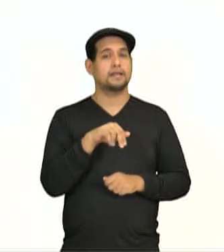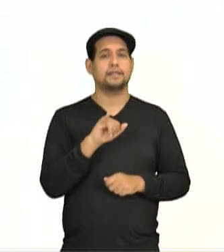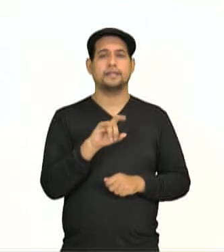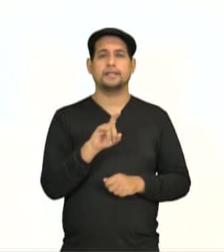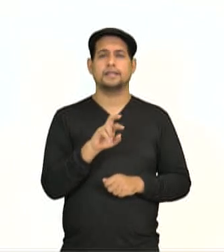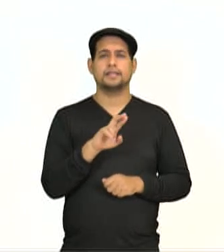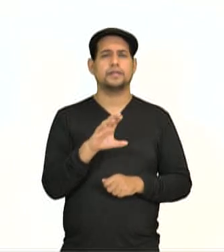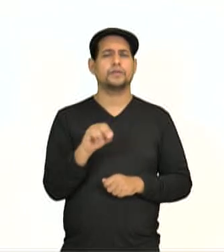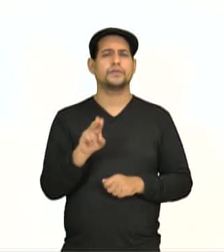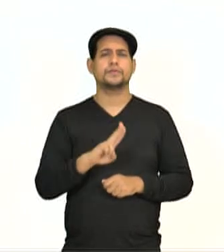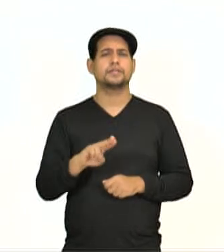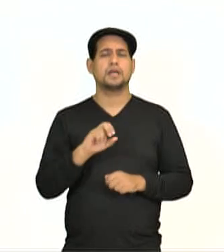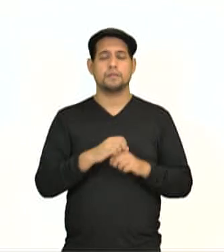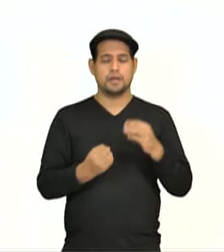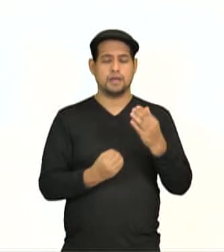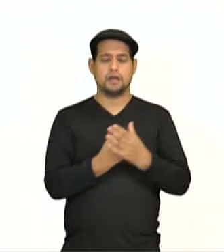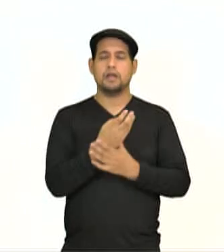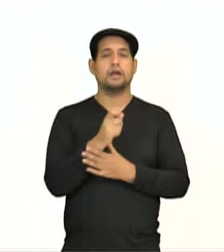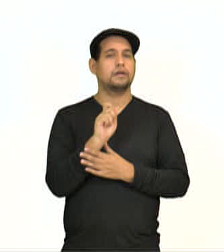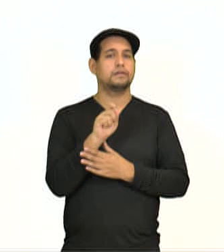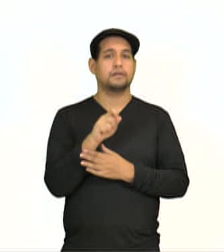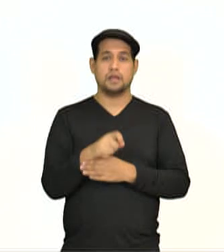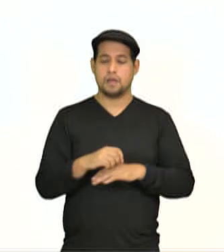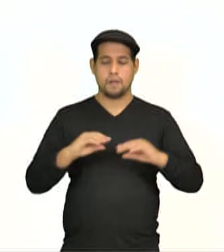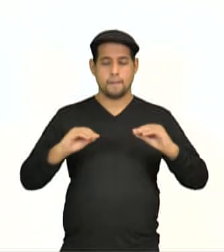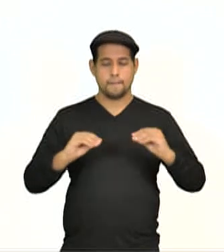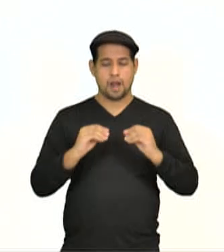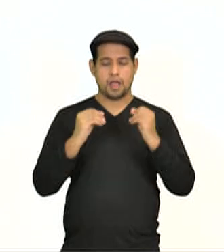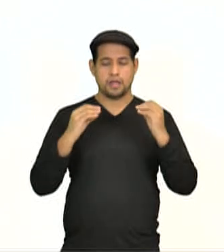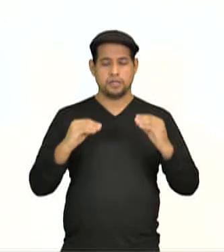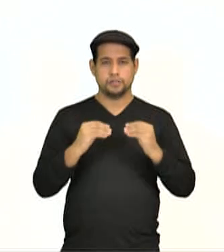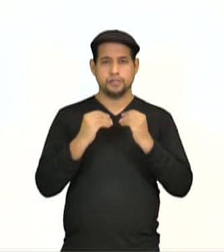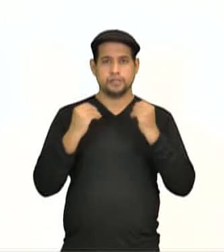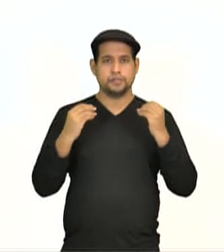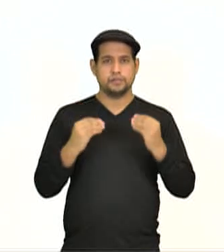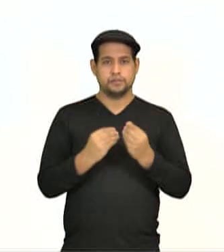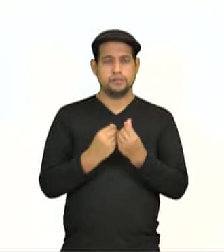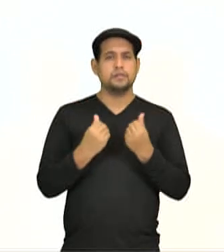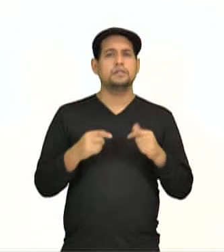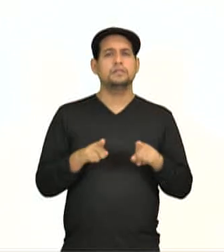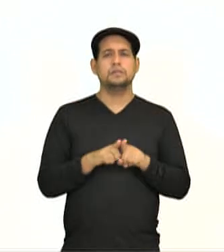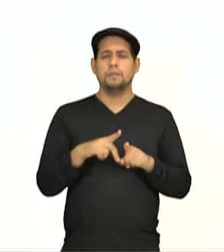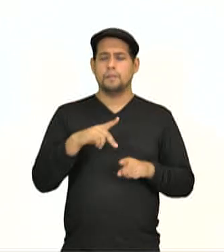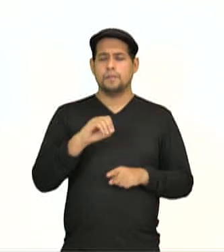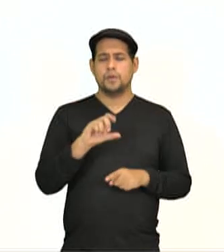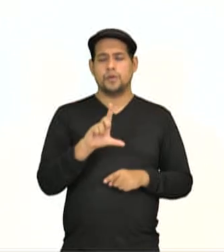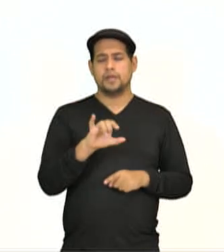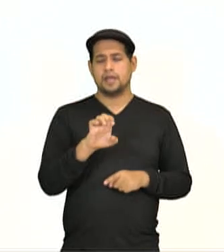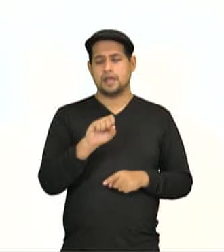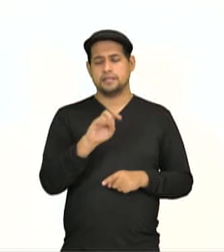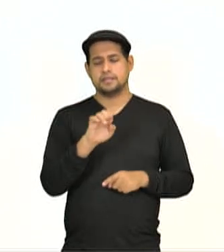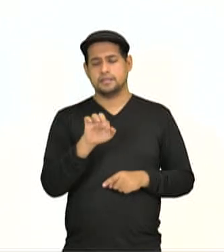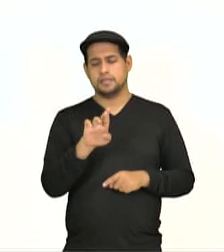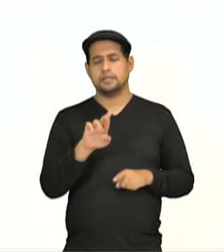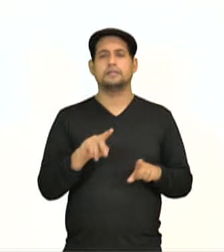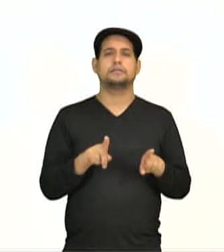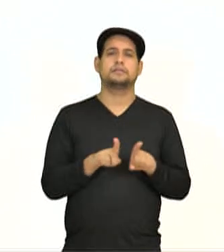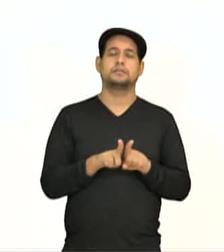maleico, utilizado na fabricação de plastificantes, resinas poliésteres,